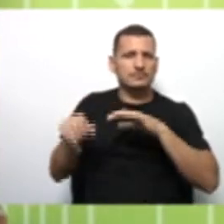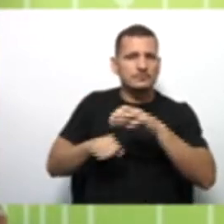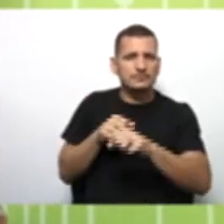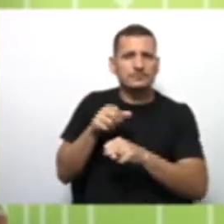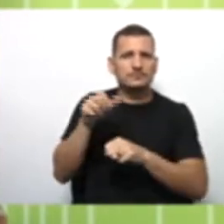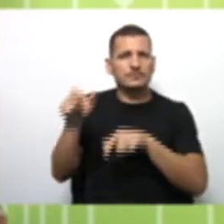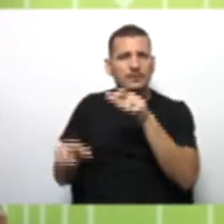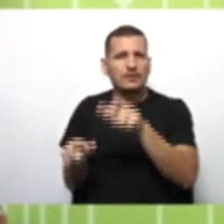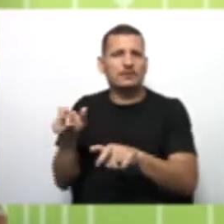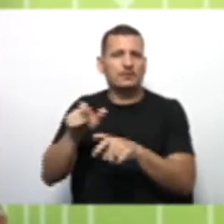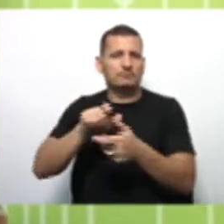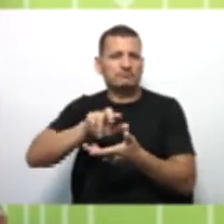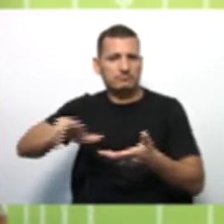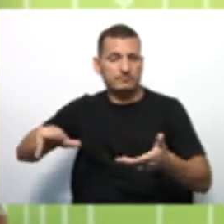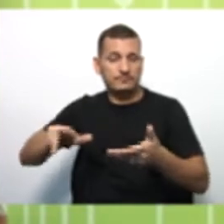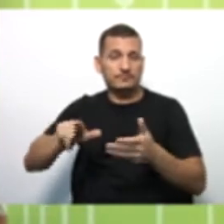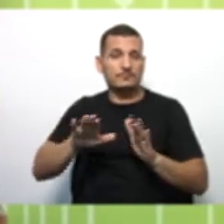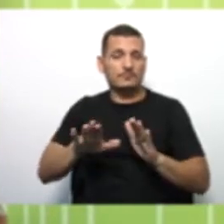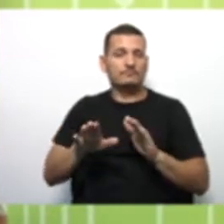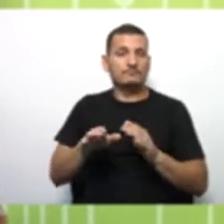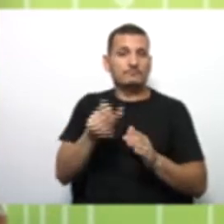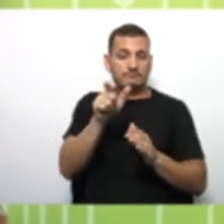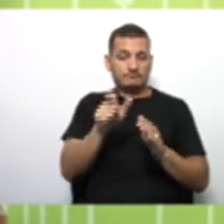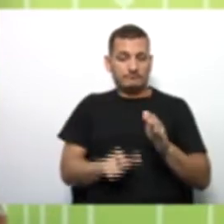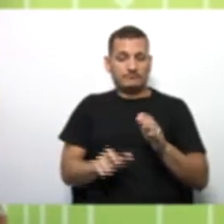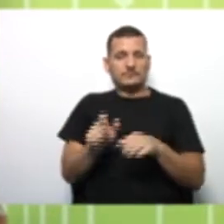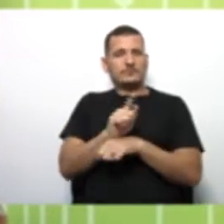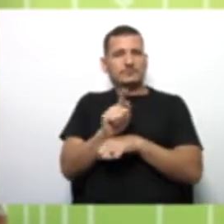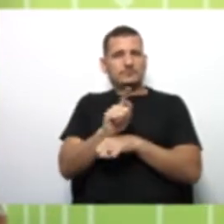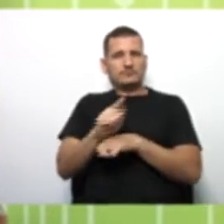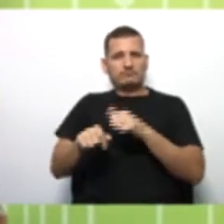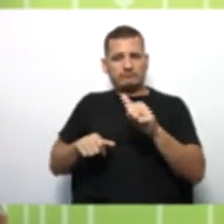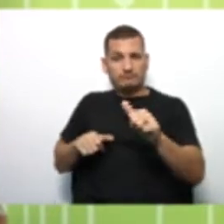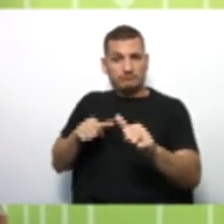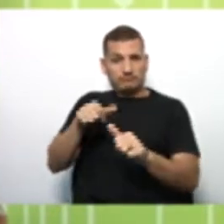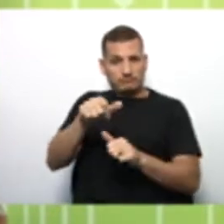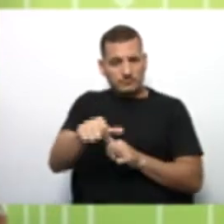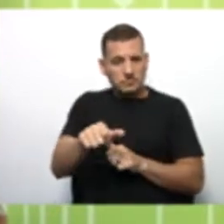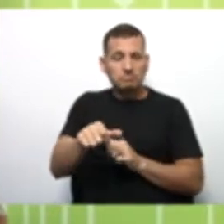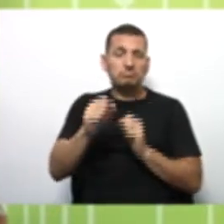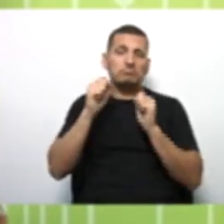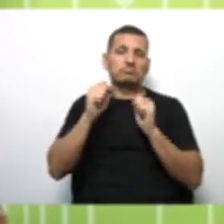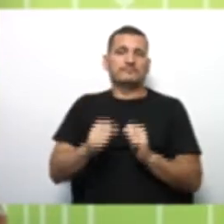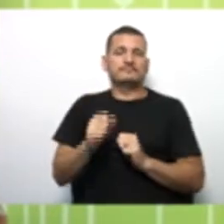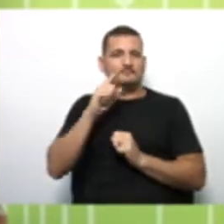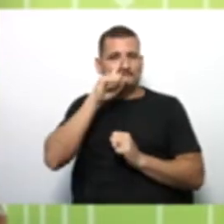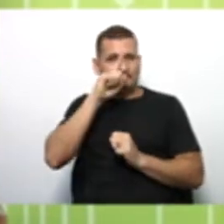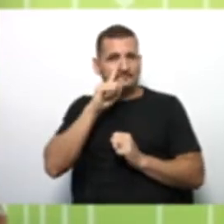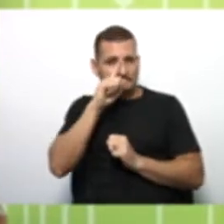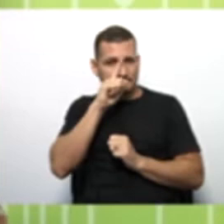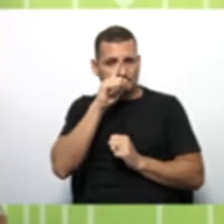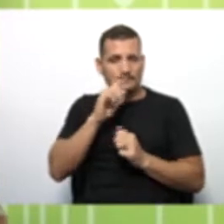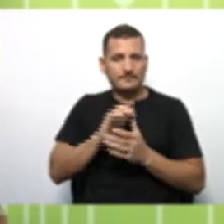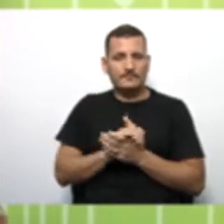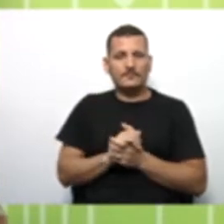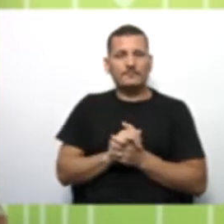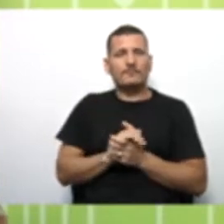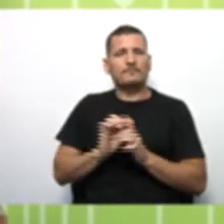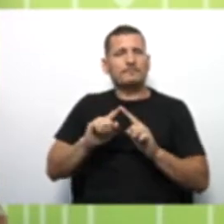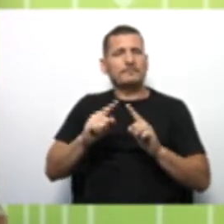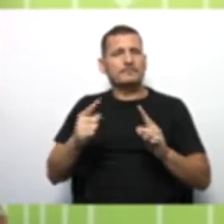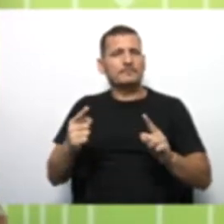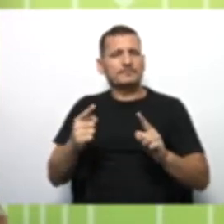vai. Né? Então, assim, a troca dessa figura, que é responsável por tudo, pode ser um risco. No entanto, imaginem só,